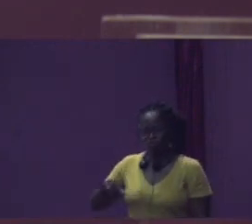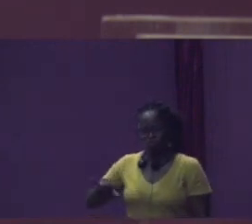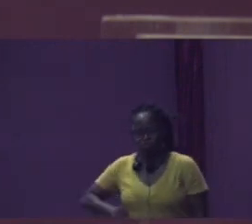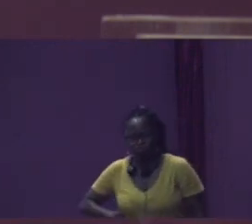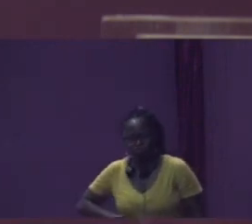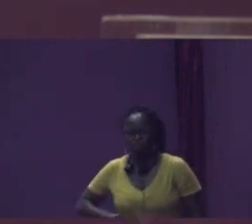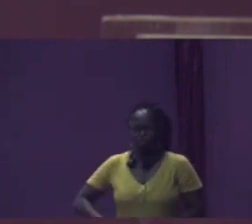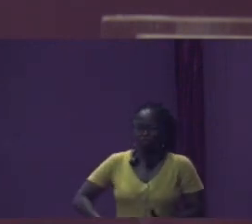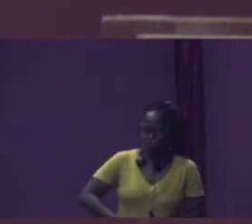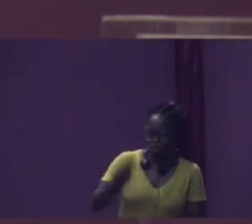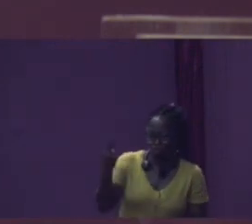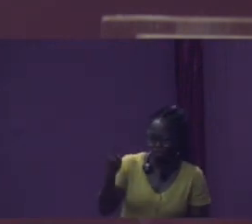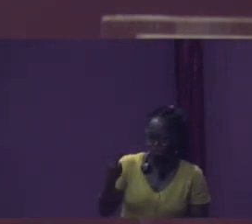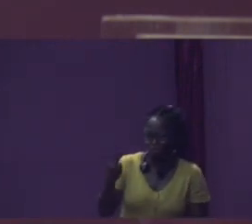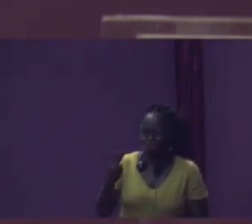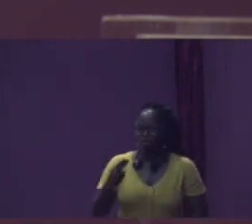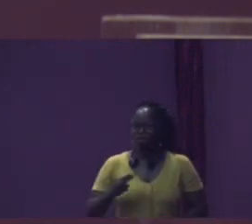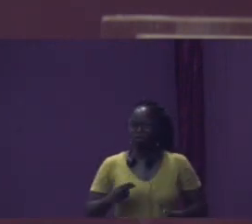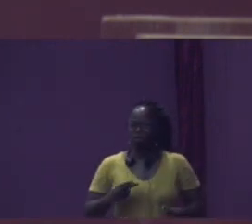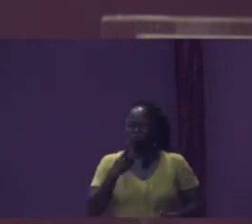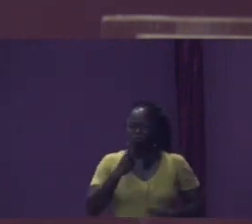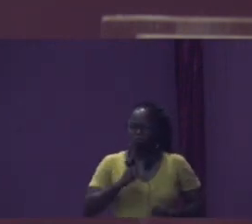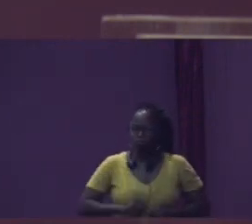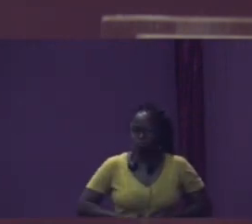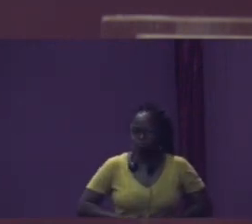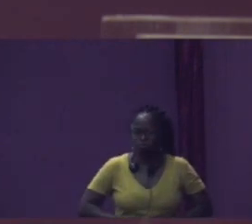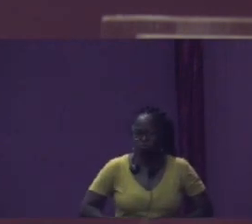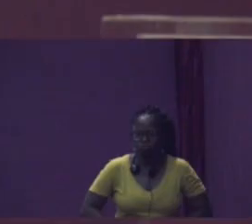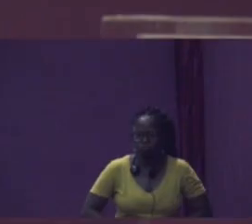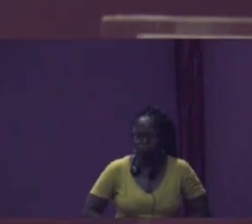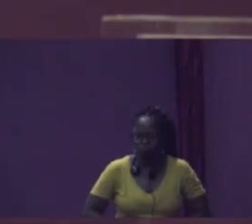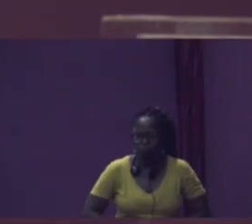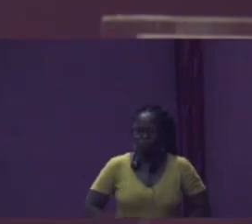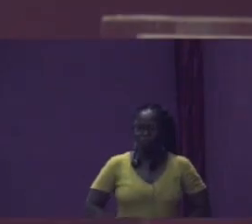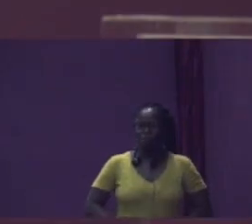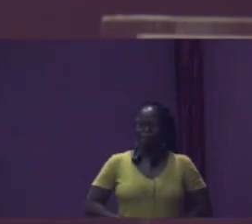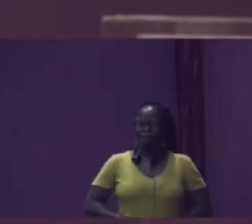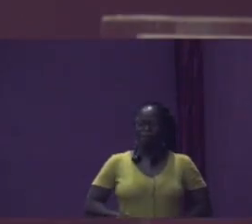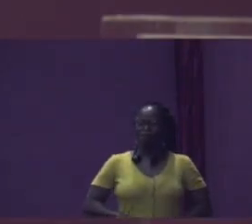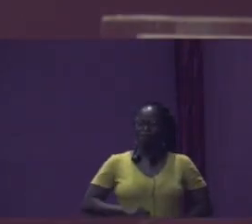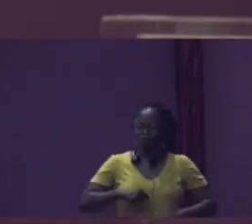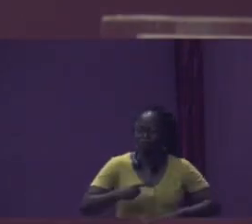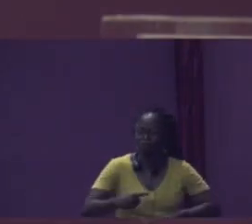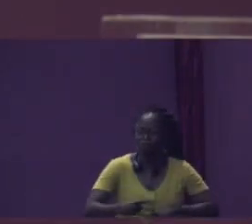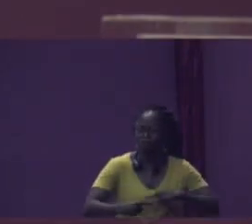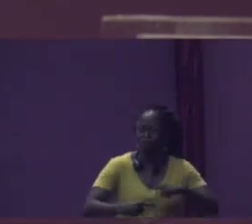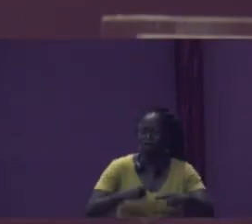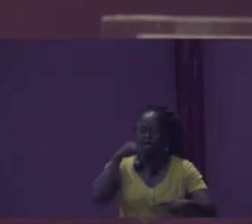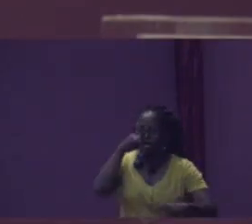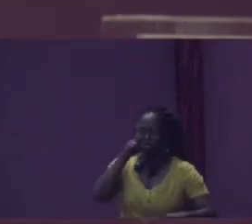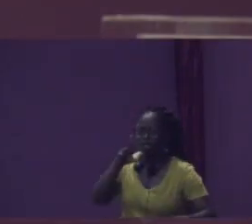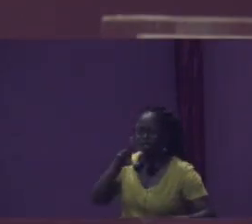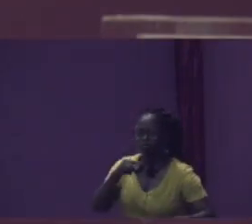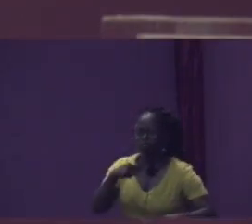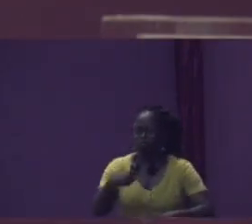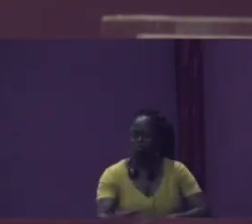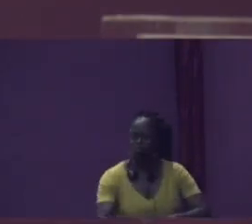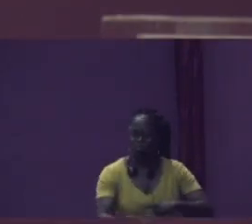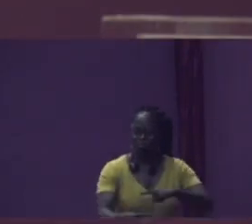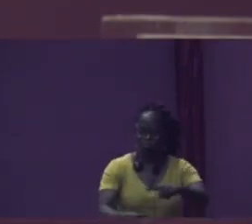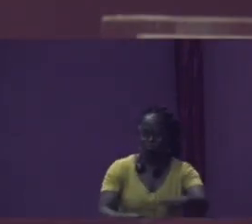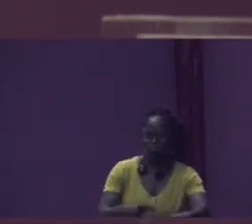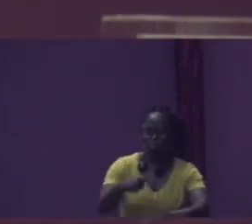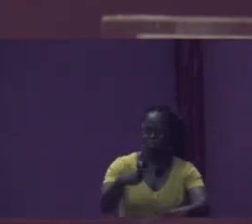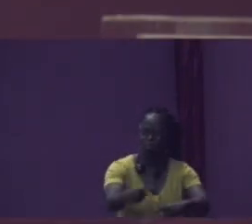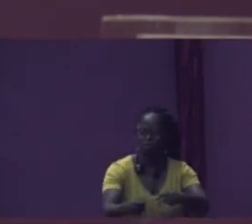cesárea, depois disso tem uma hemorragia e assim por diante. Então, como essa mulher tem riscos adicionais por